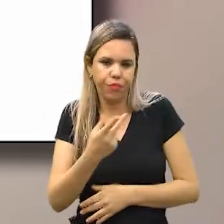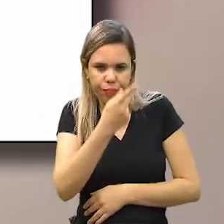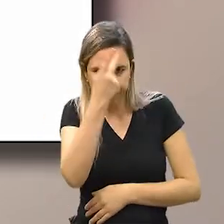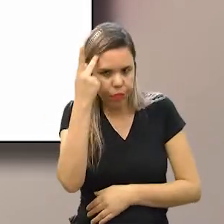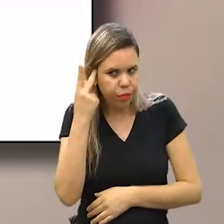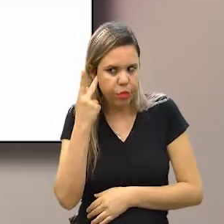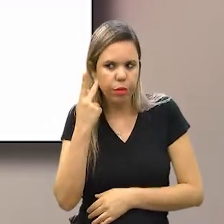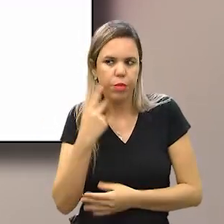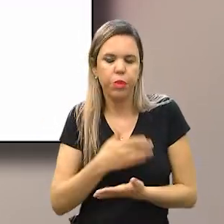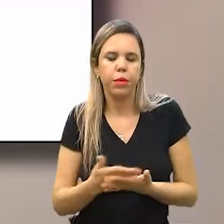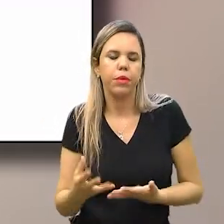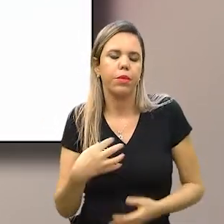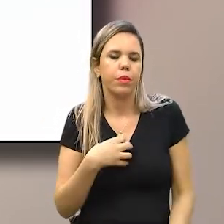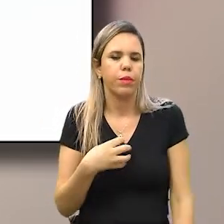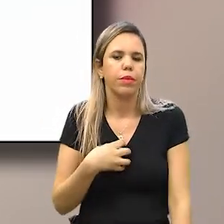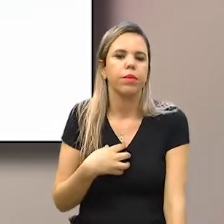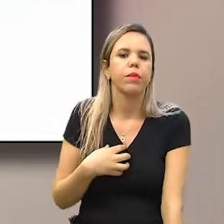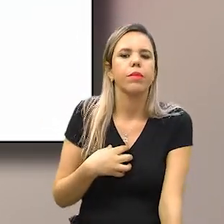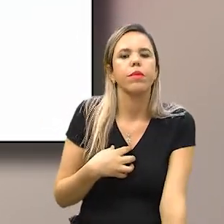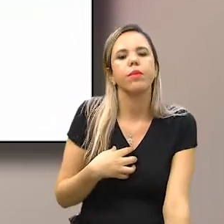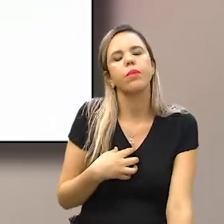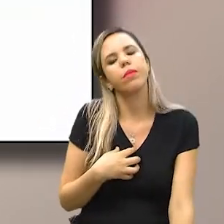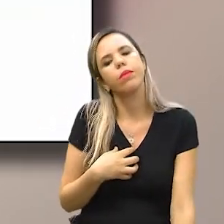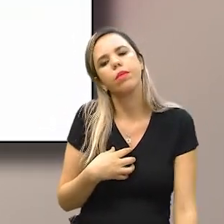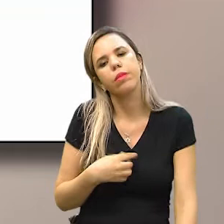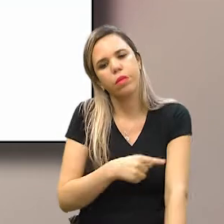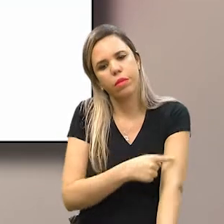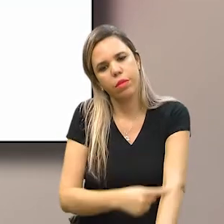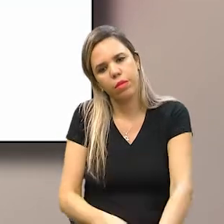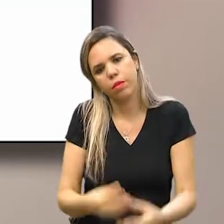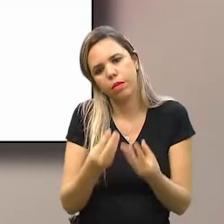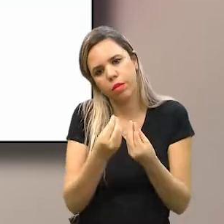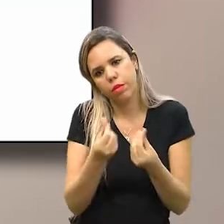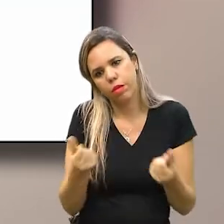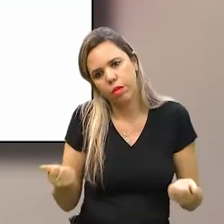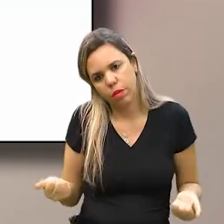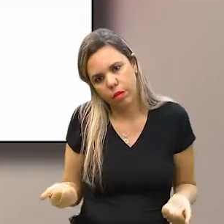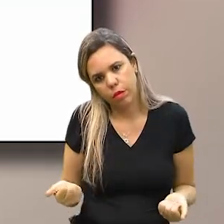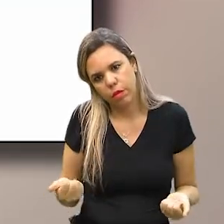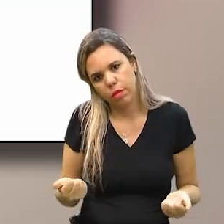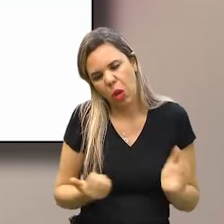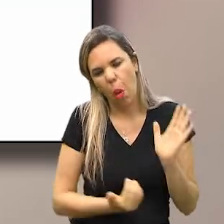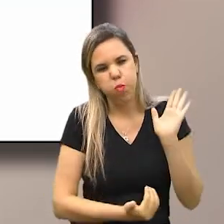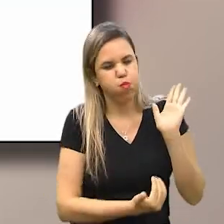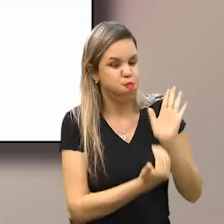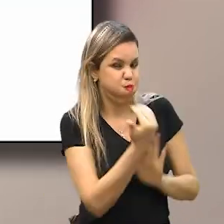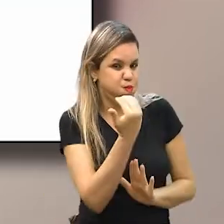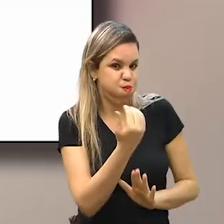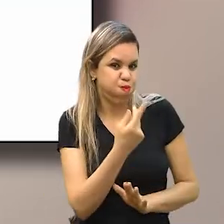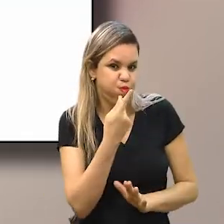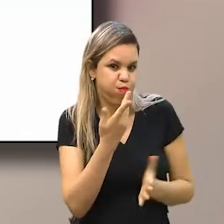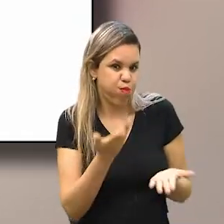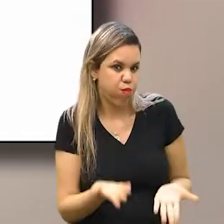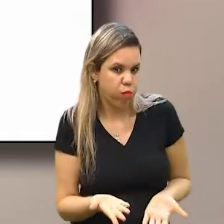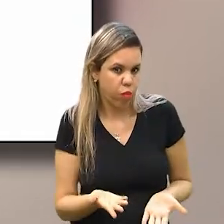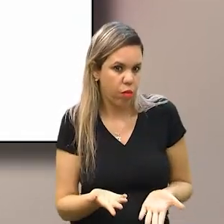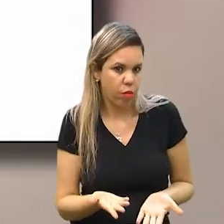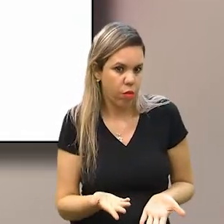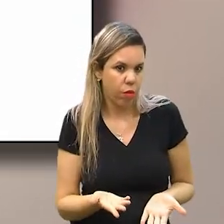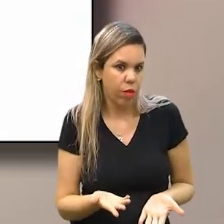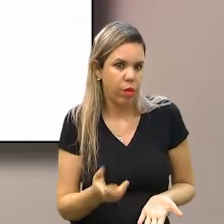Então, a pessoa começa sentindo uma área da pele com uma sensibilidade meio exagerada, que a gente chama